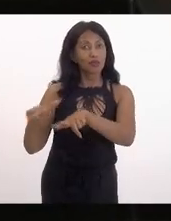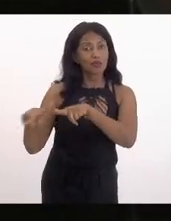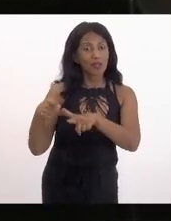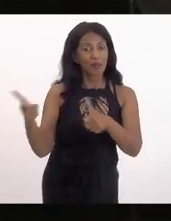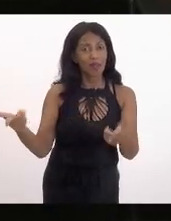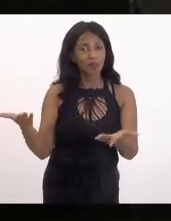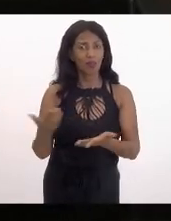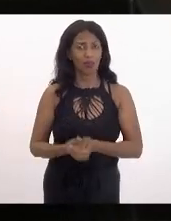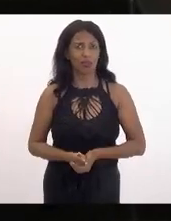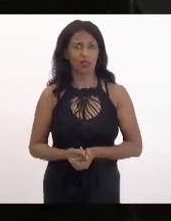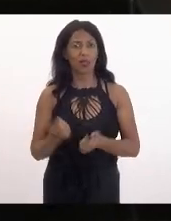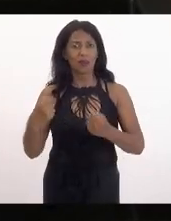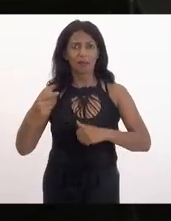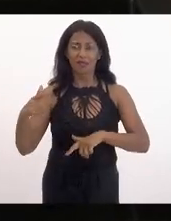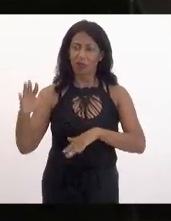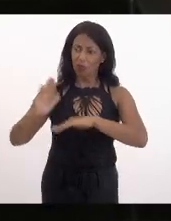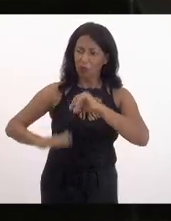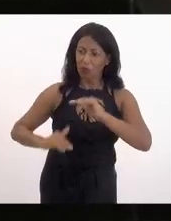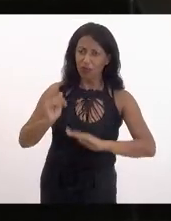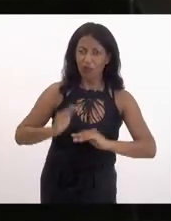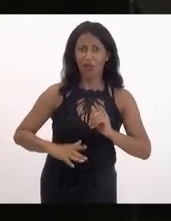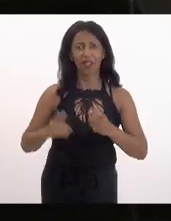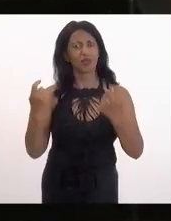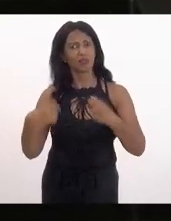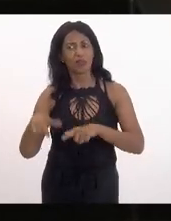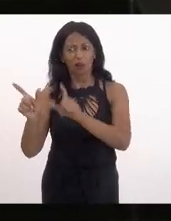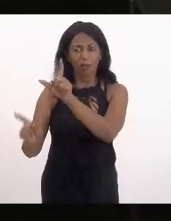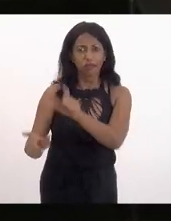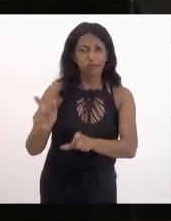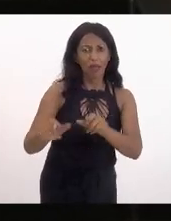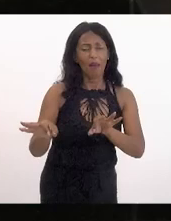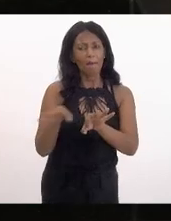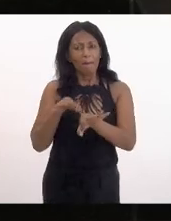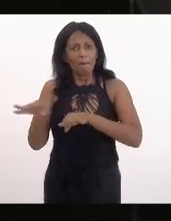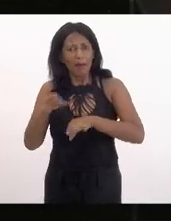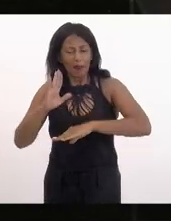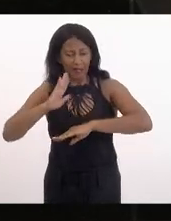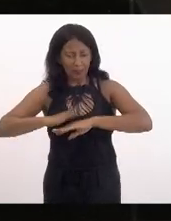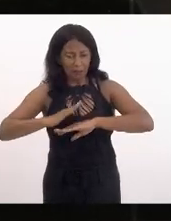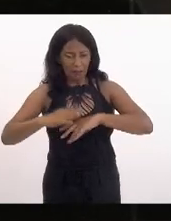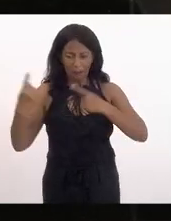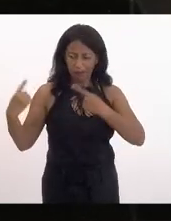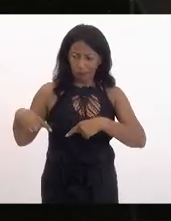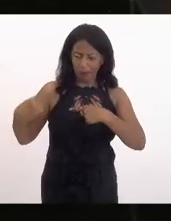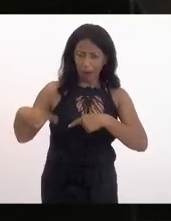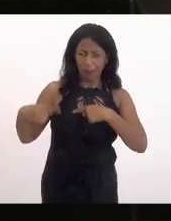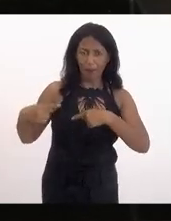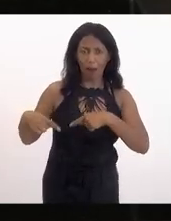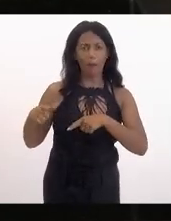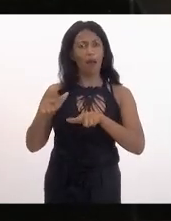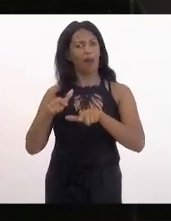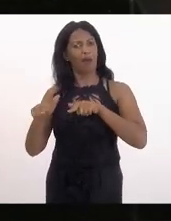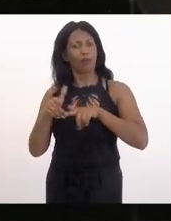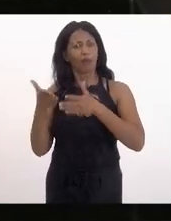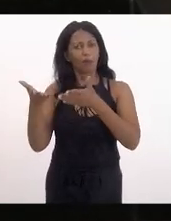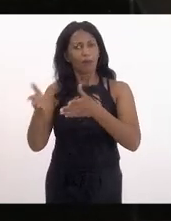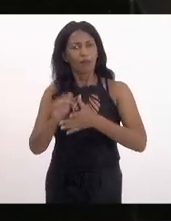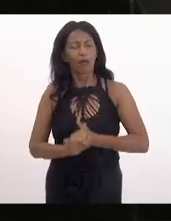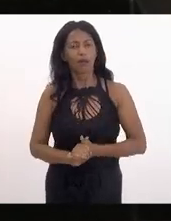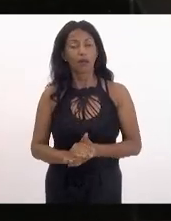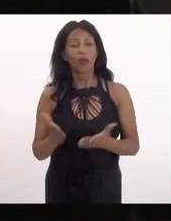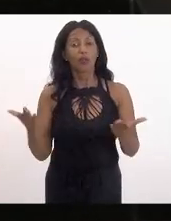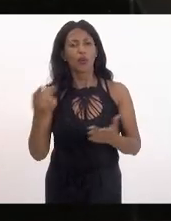trabalhadores precisamos de mão de obra precisamos de gente preparado para concorrer ao mercado de trabalho